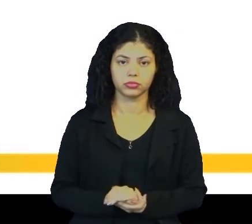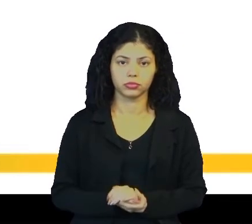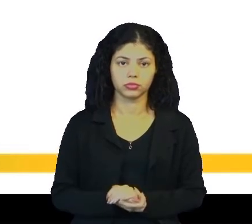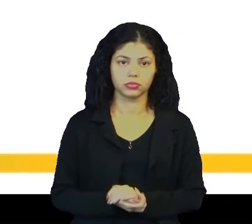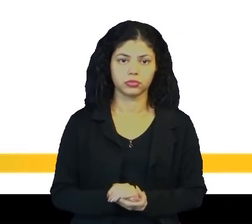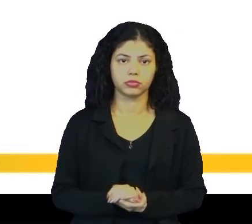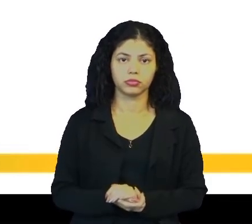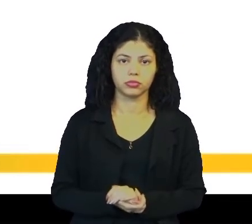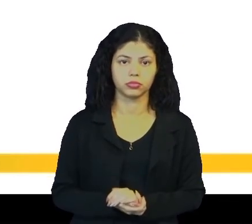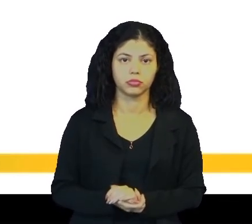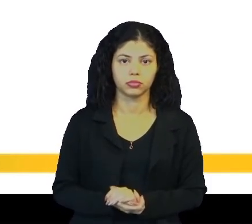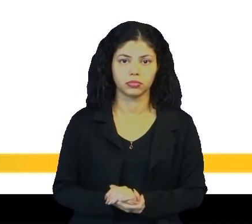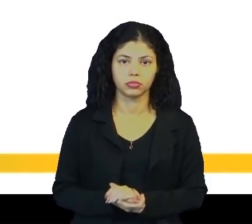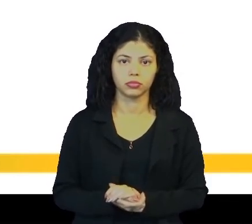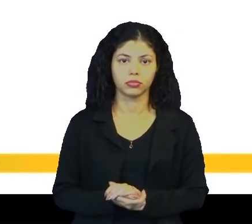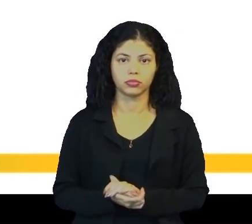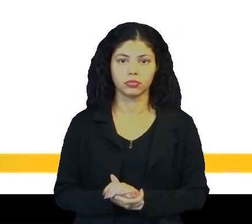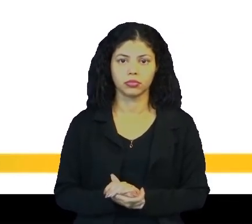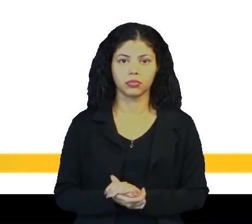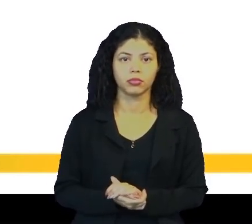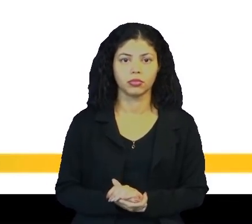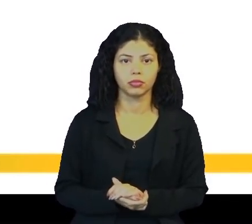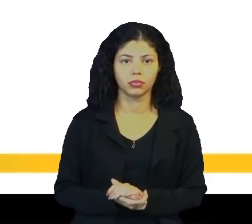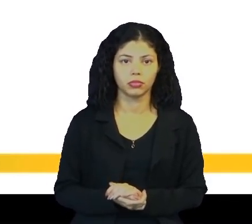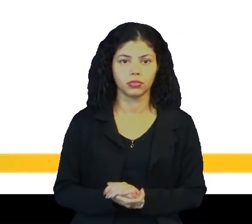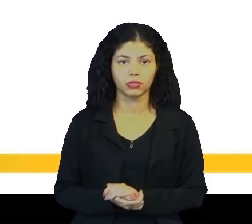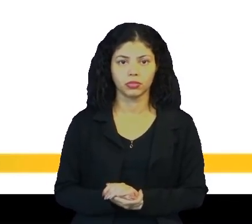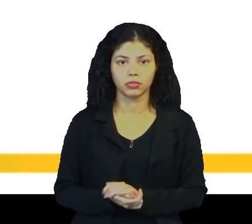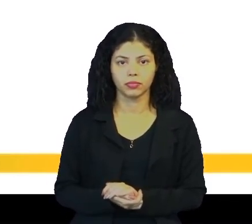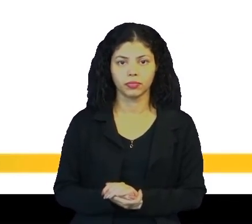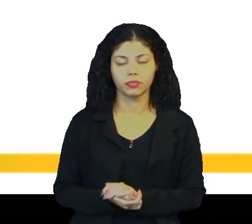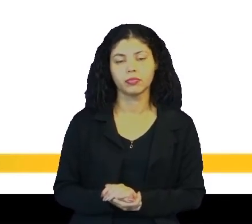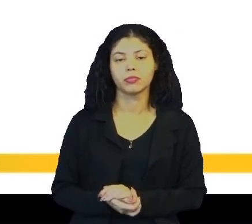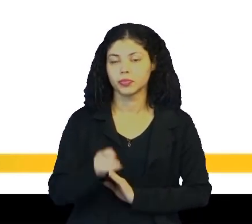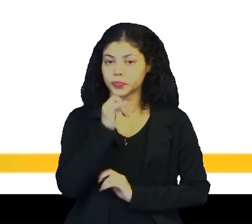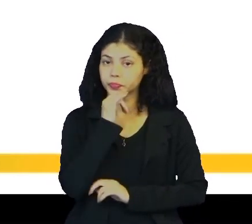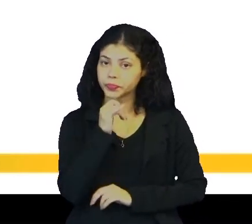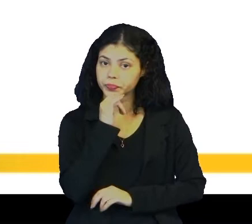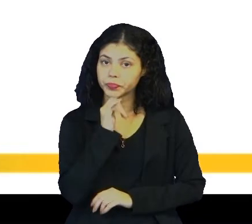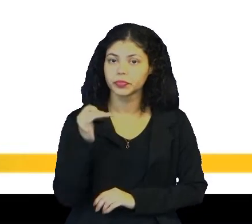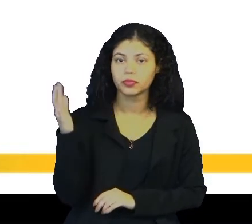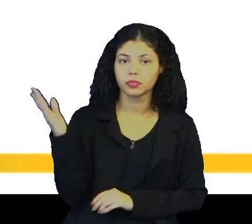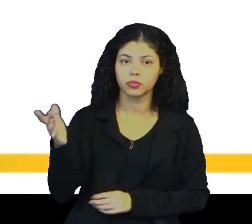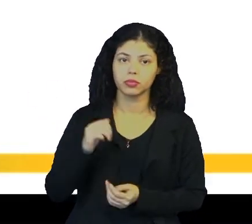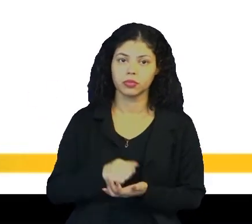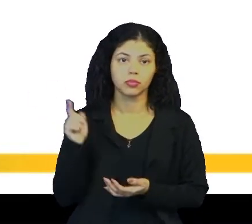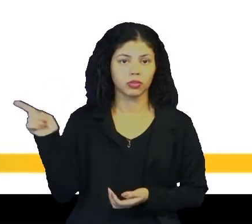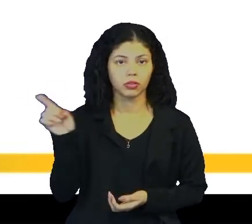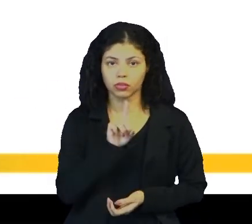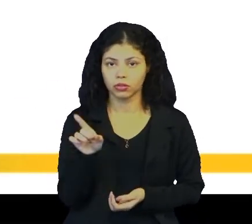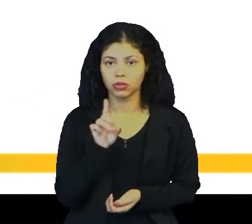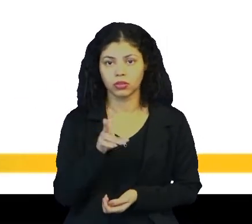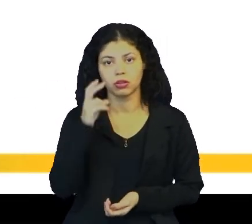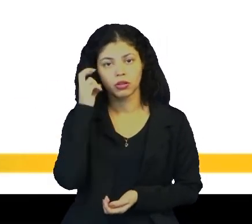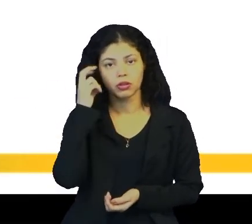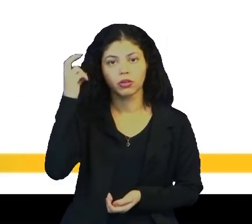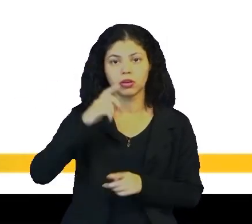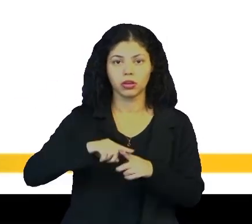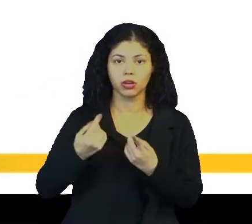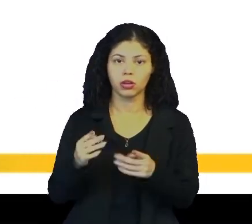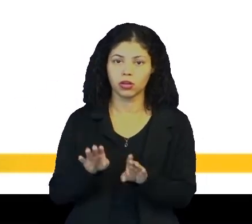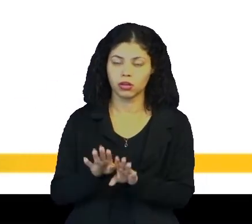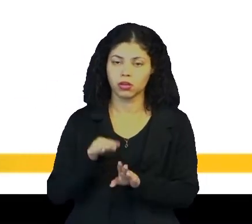He's not only intelligent, but also beautiful. O exemplo nós temos, ele não é só inteligente, mas